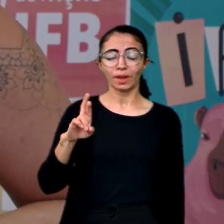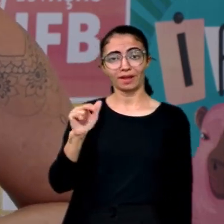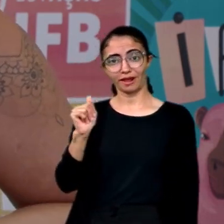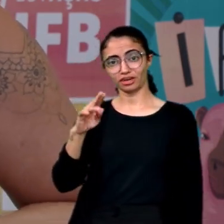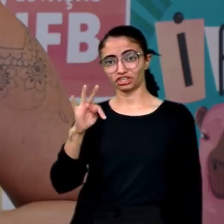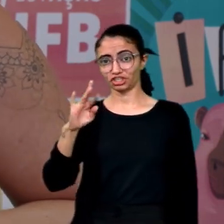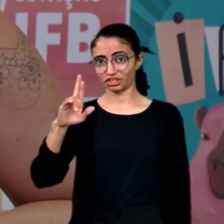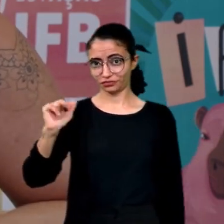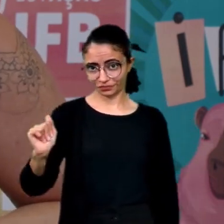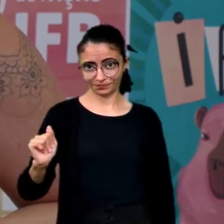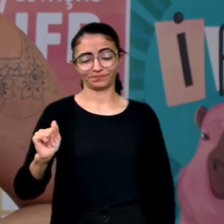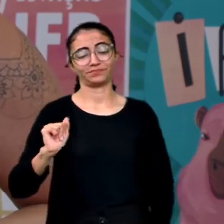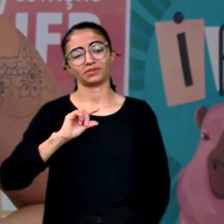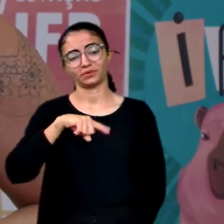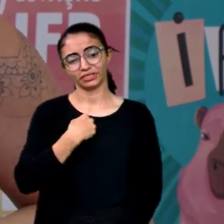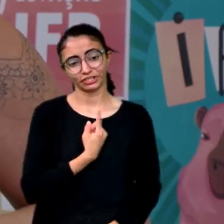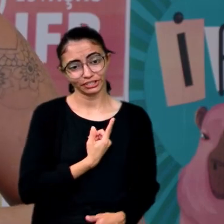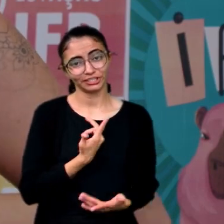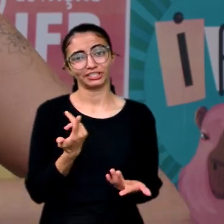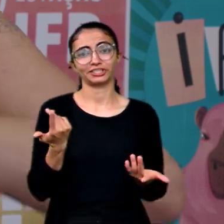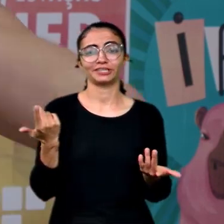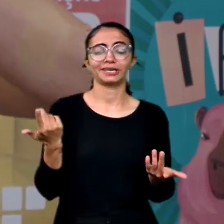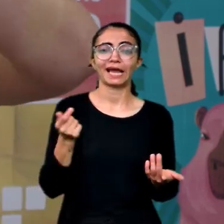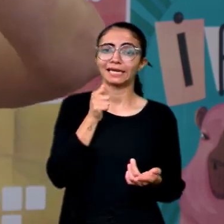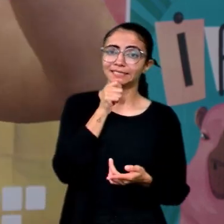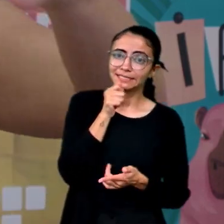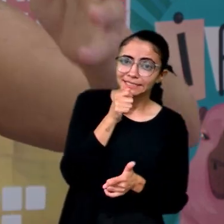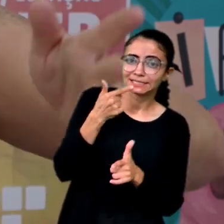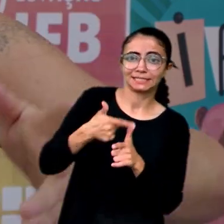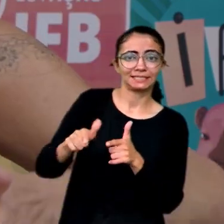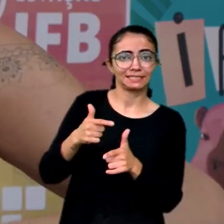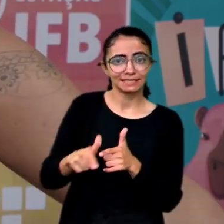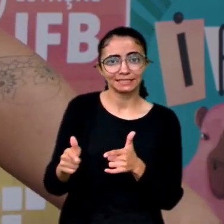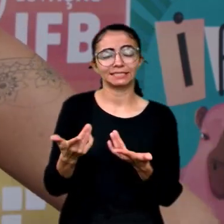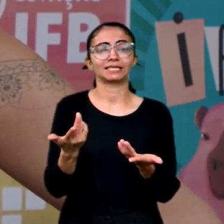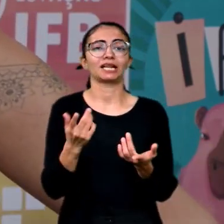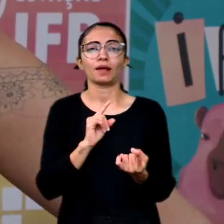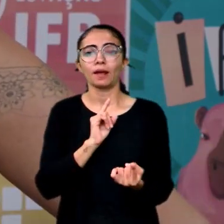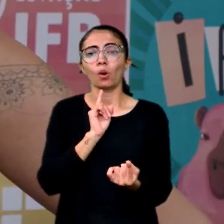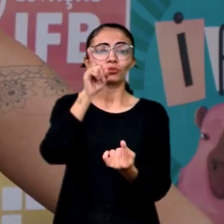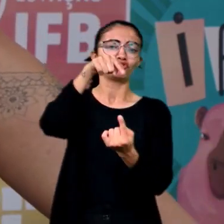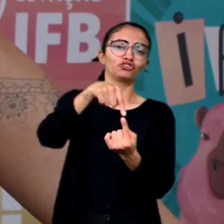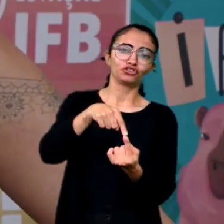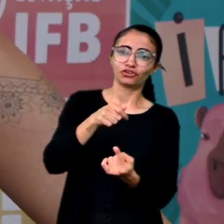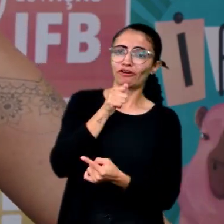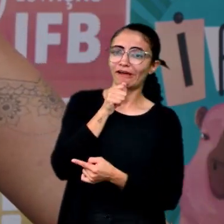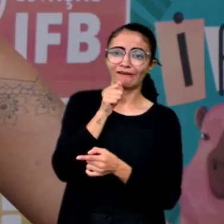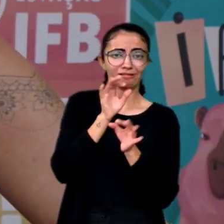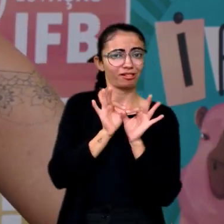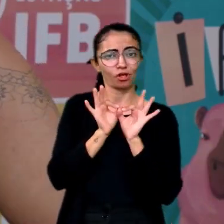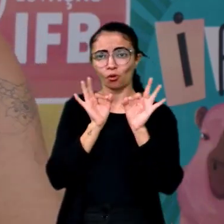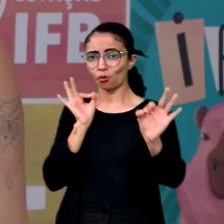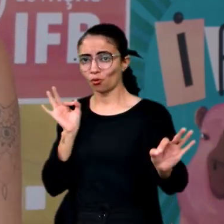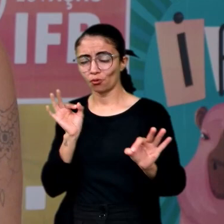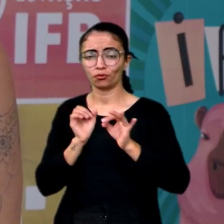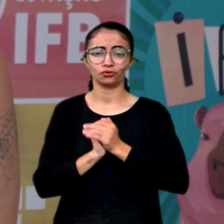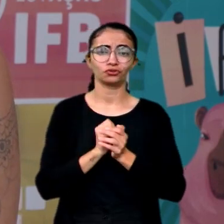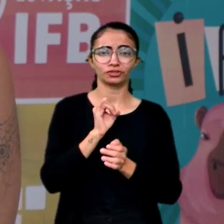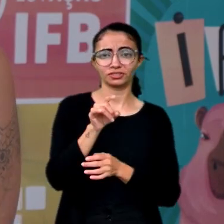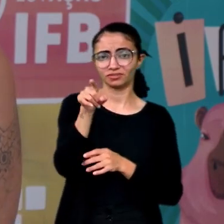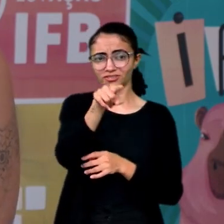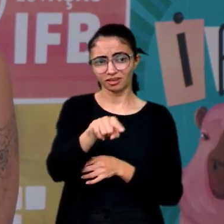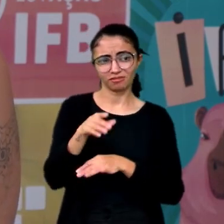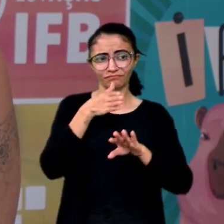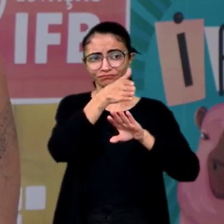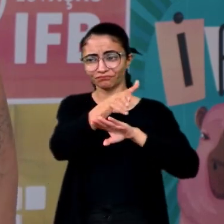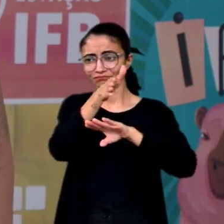gente está bem longe de ser lixo zero. Se você andar em qualquer lugar do plano ou qualquer lugar de cidade satélite, você vai ver lixo no